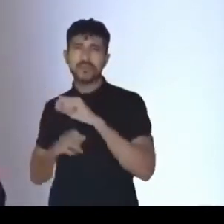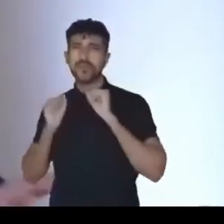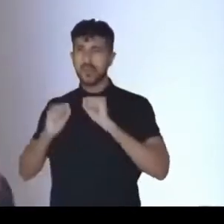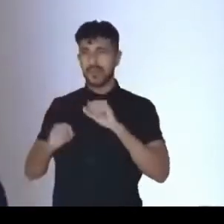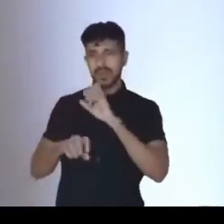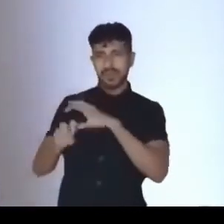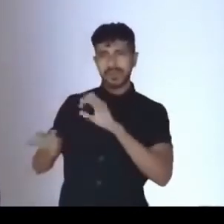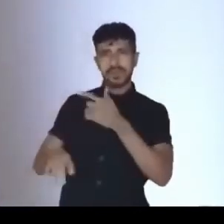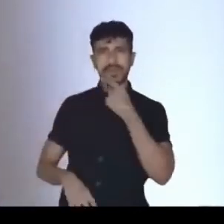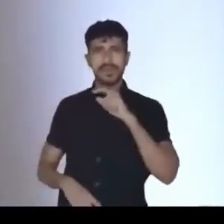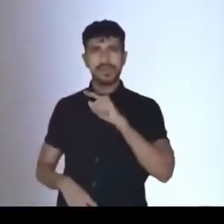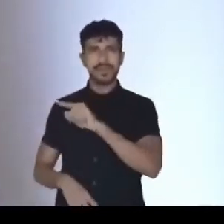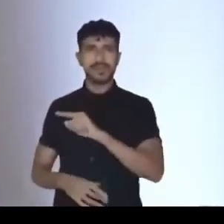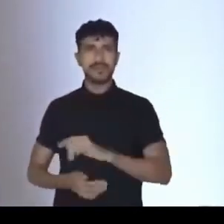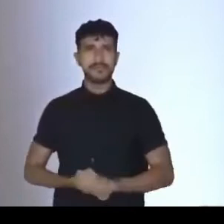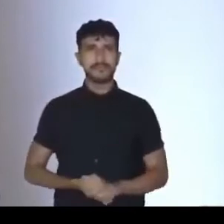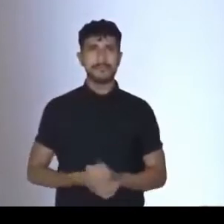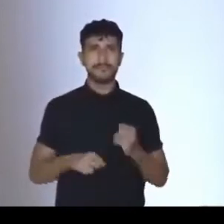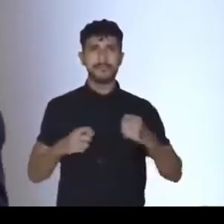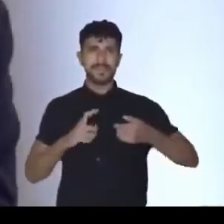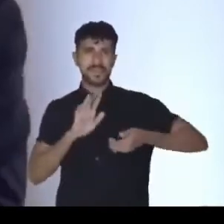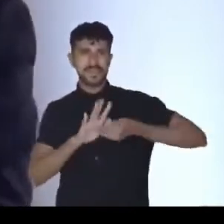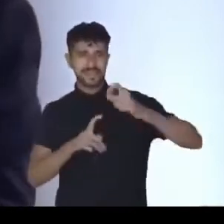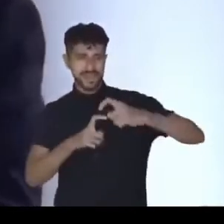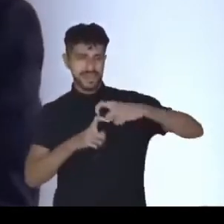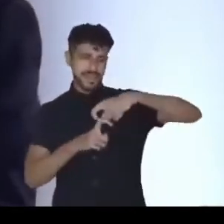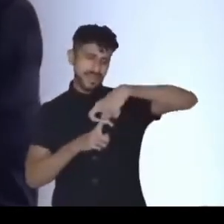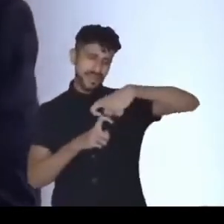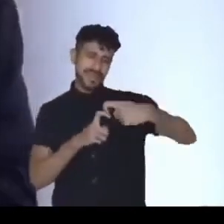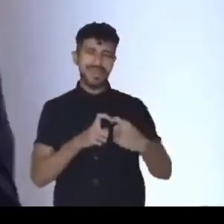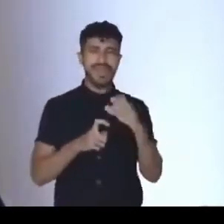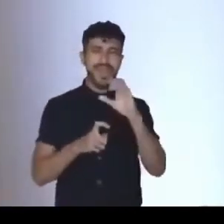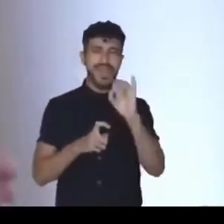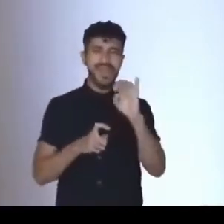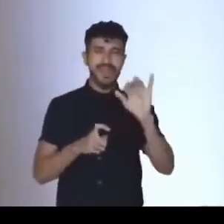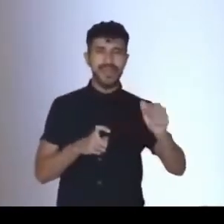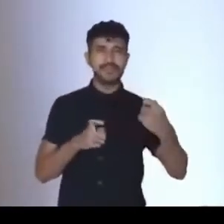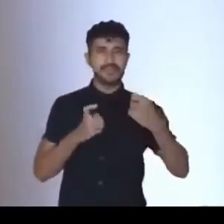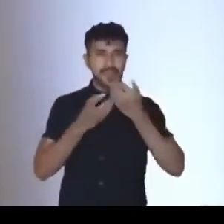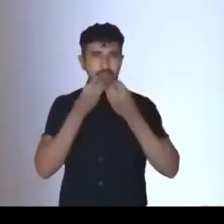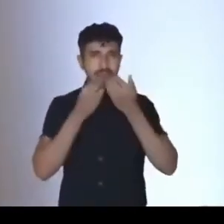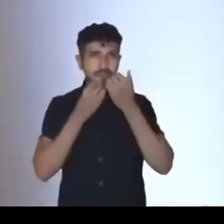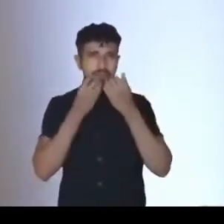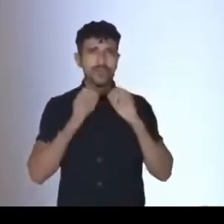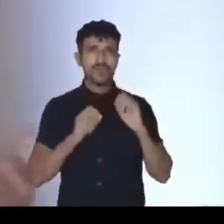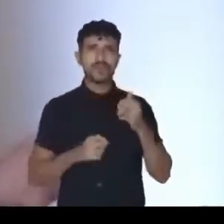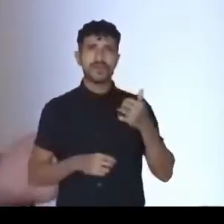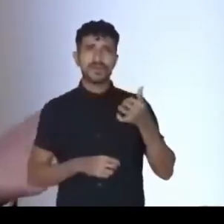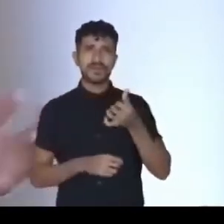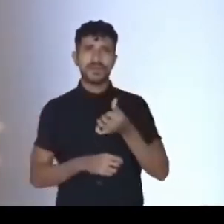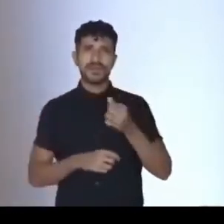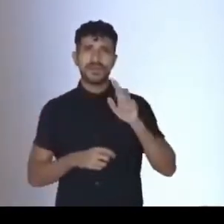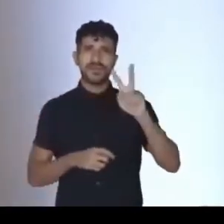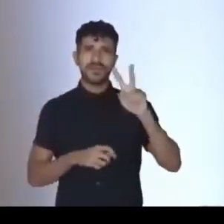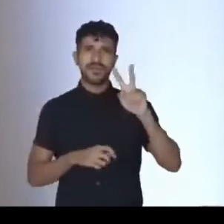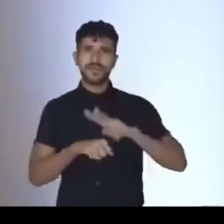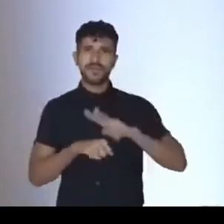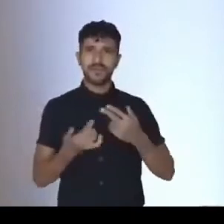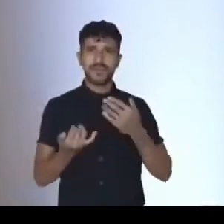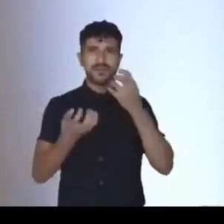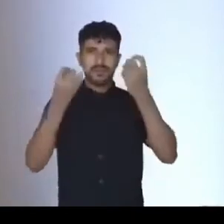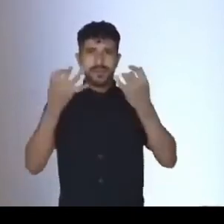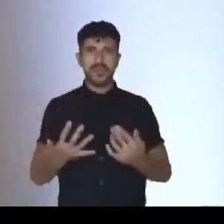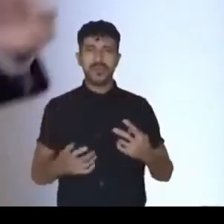Ele tem que tirar a casca. E precisa mastigar pelo menos 16 vezes, como disse o médico. Mas não precisava trazer o médico da